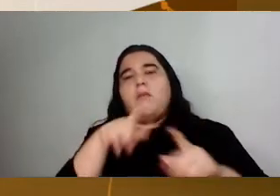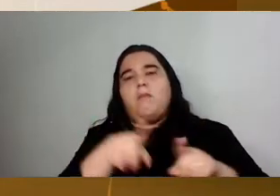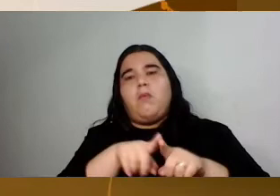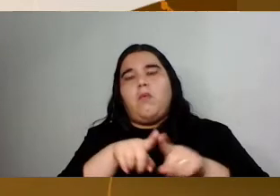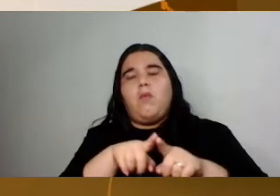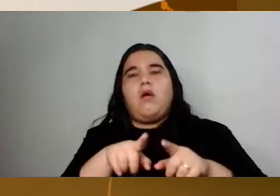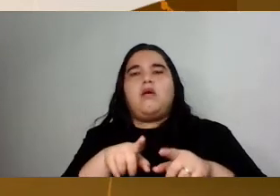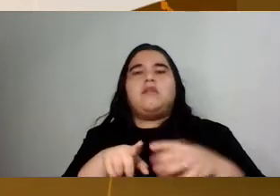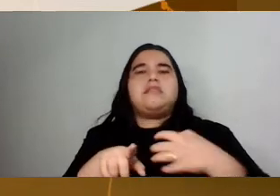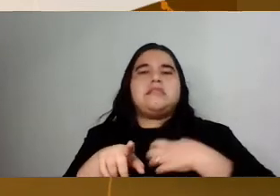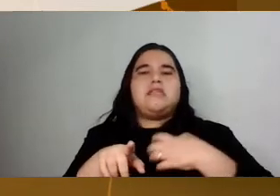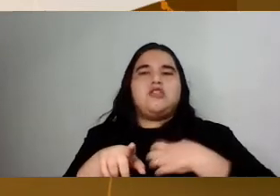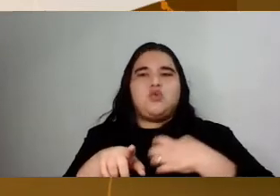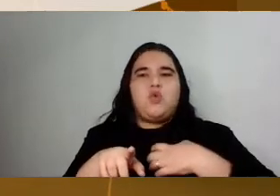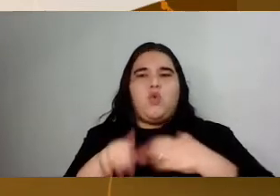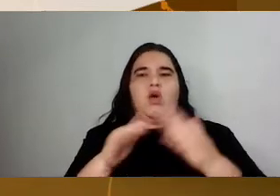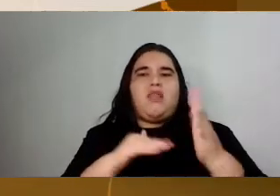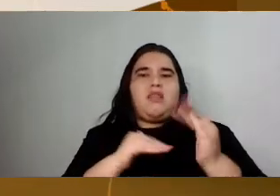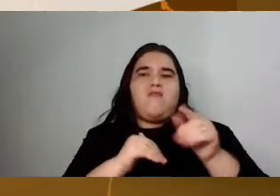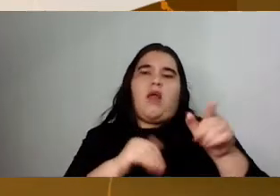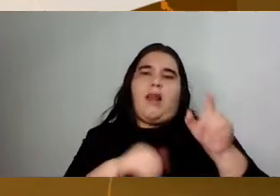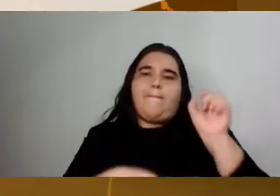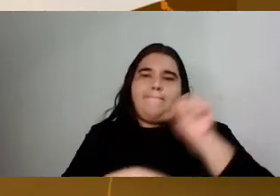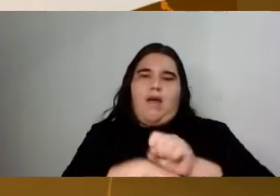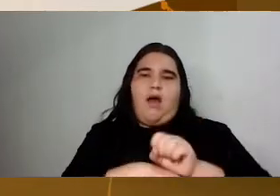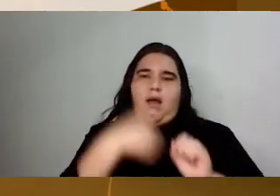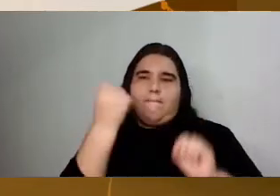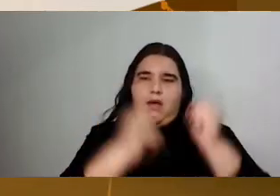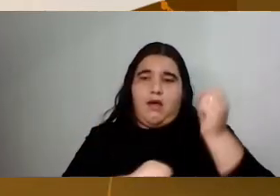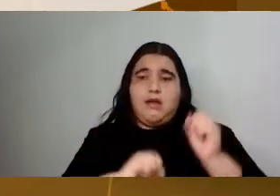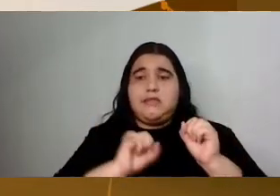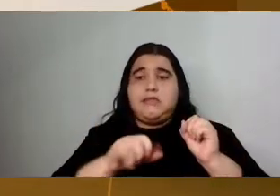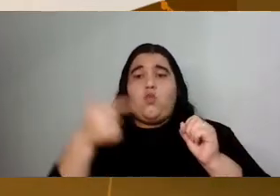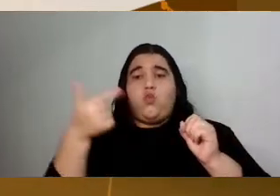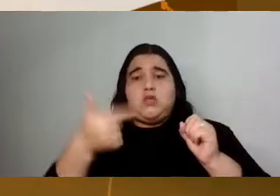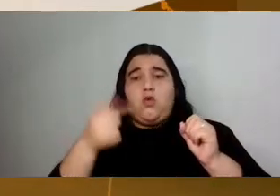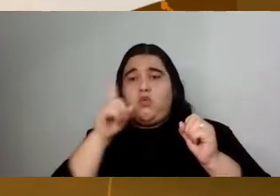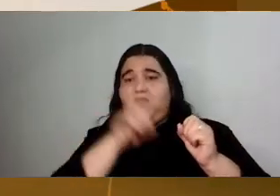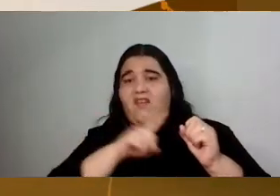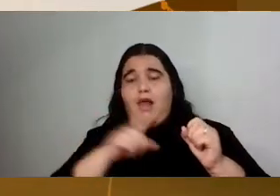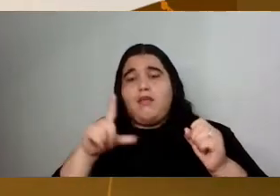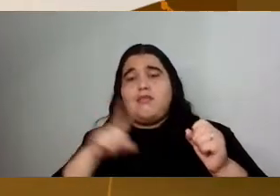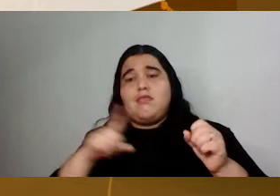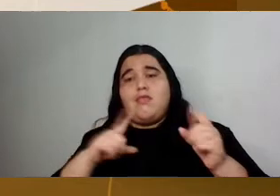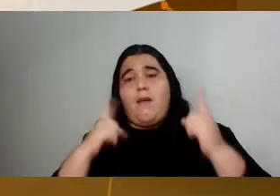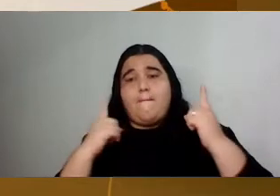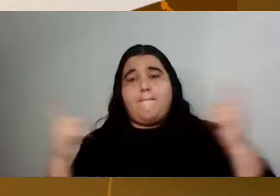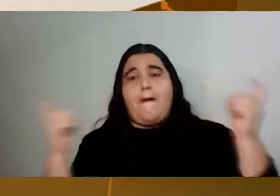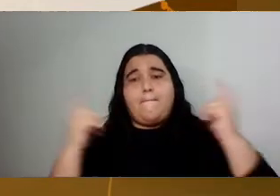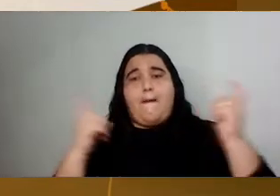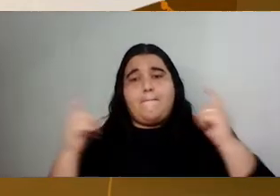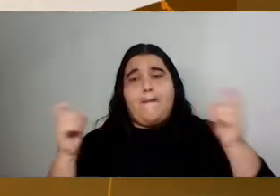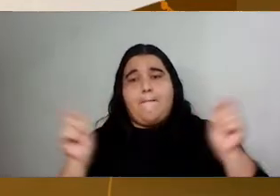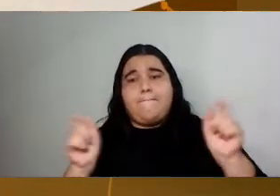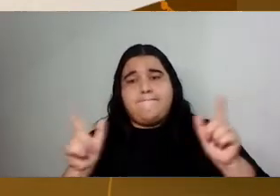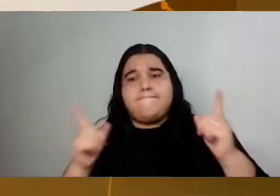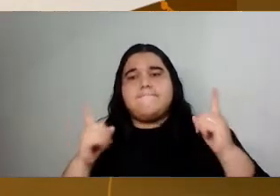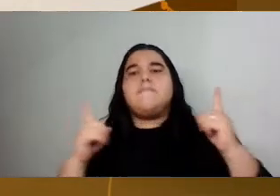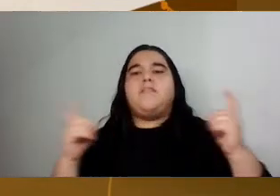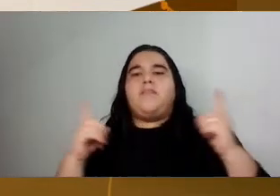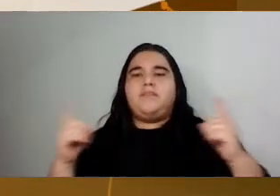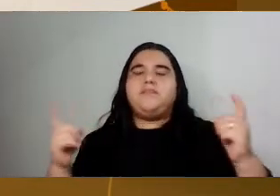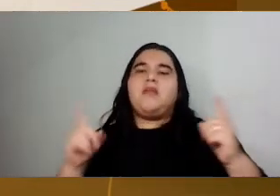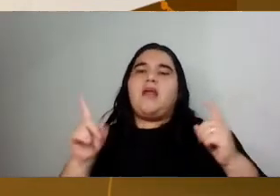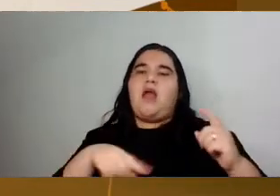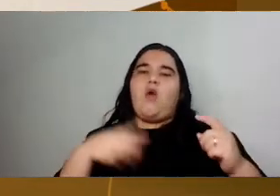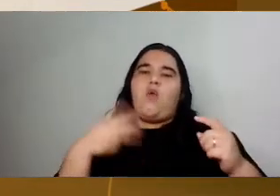e ele também vai parar a máquina. E se esse segundo falhar, ele vai ter aqui o alarme do relé de gás, que seria o terceiro ponto, que